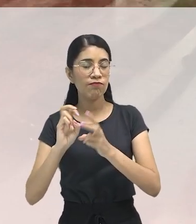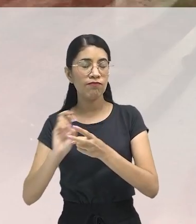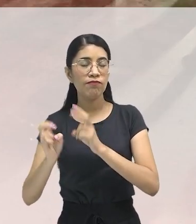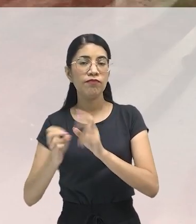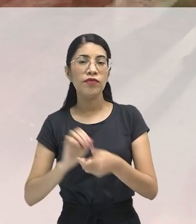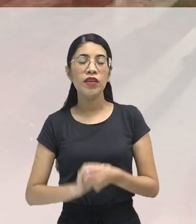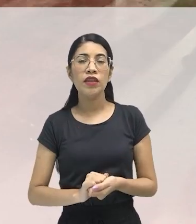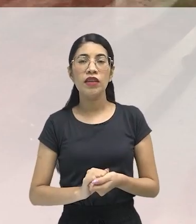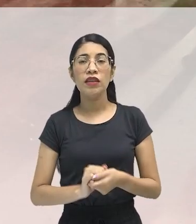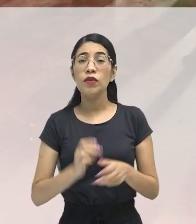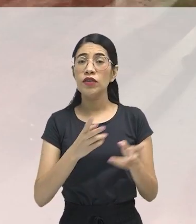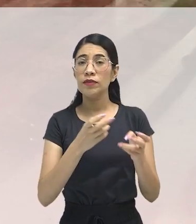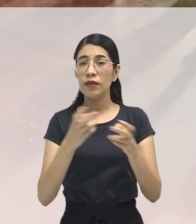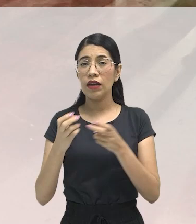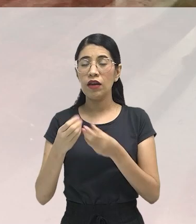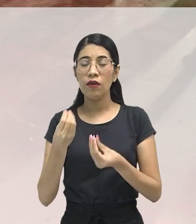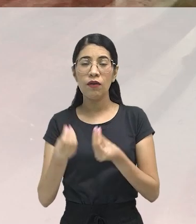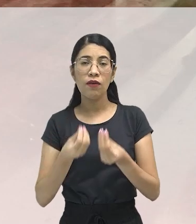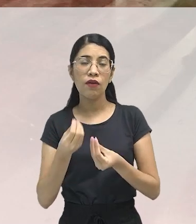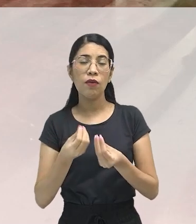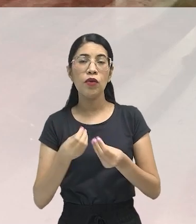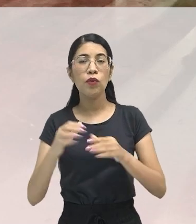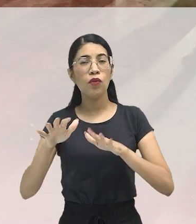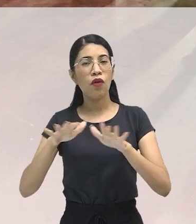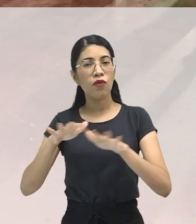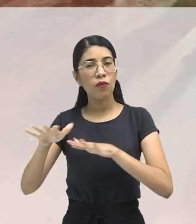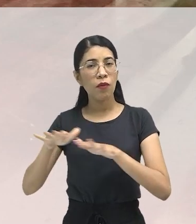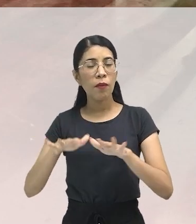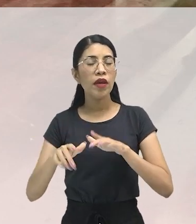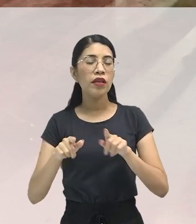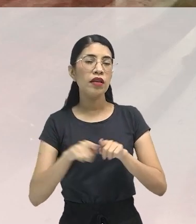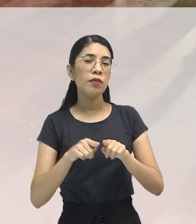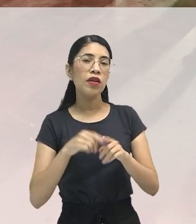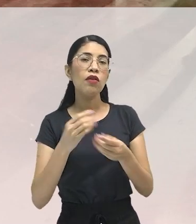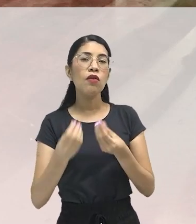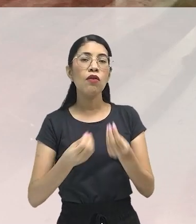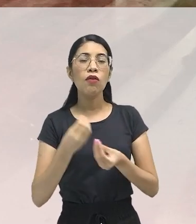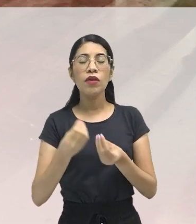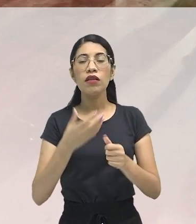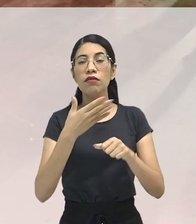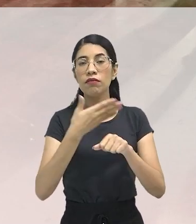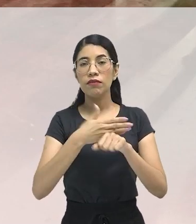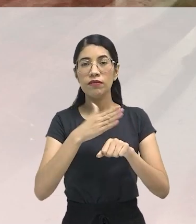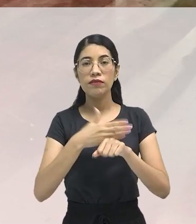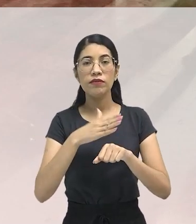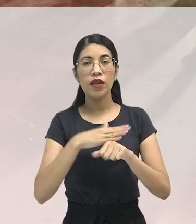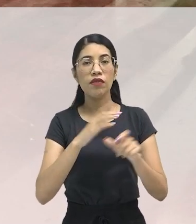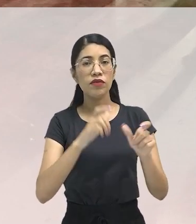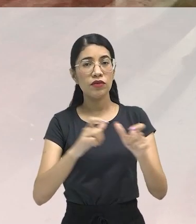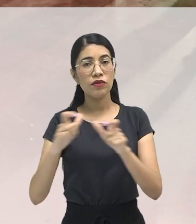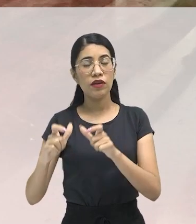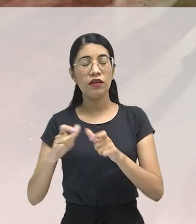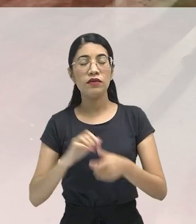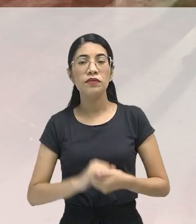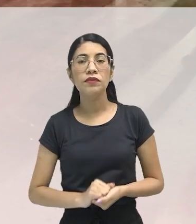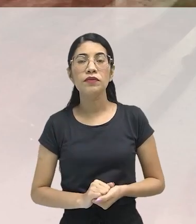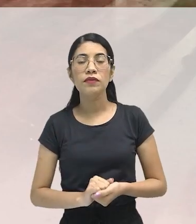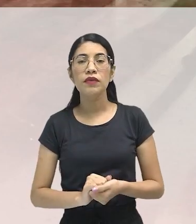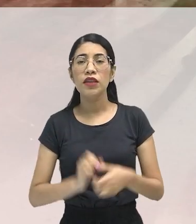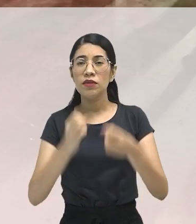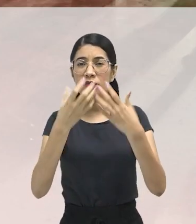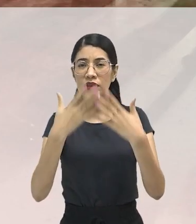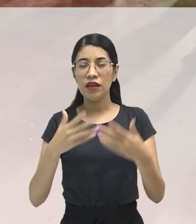aí a gente vai reconhecê-los através do quê? Dos seus movimentos, da forma como é praticado. E falando um pouco mais